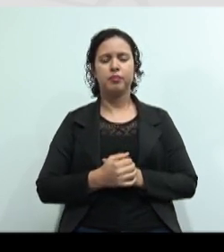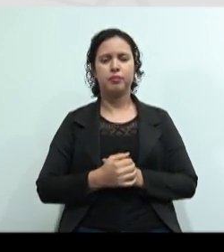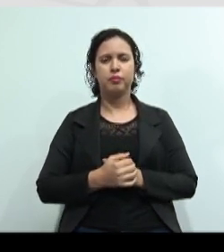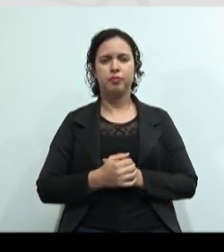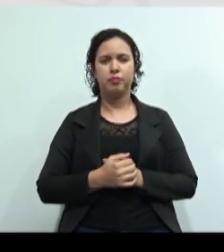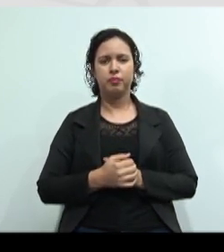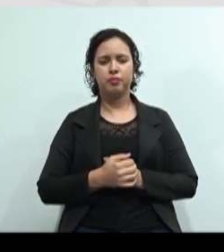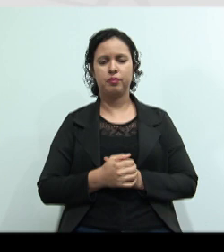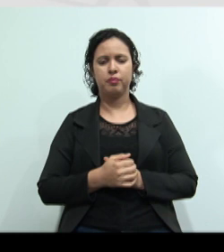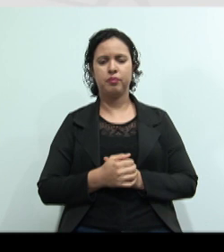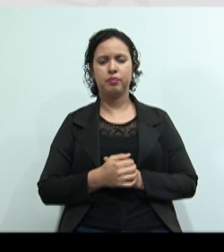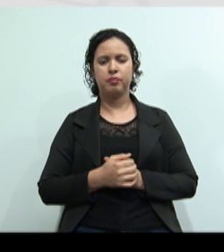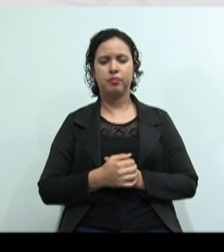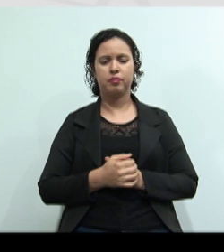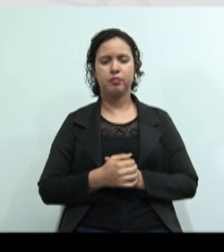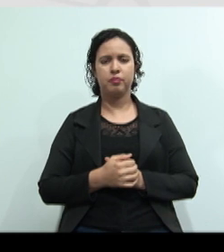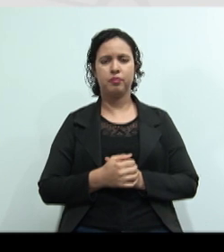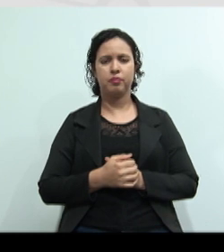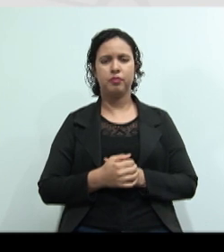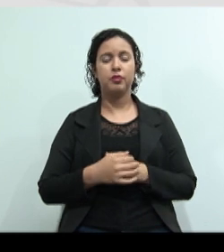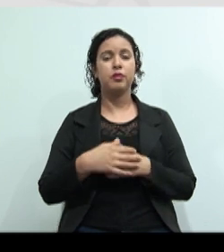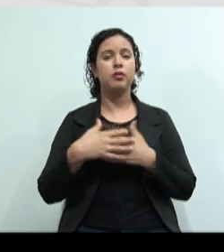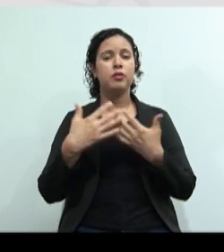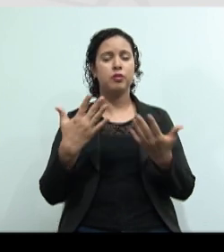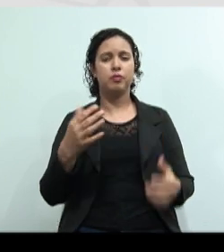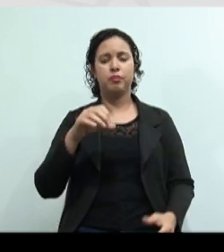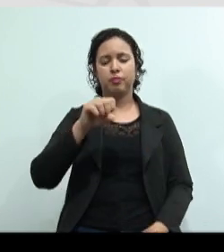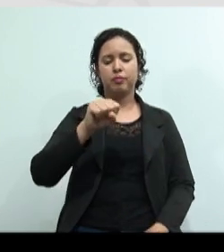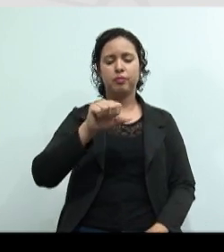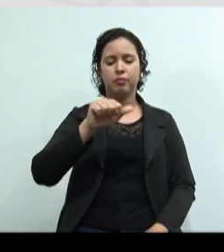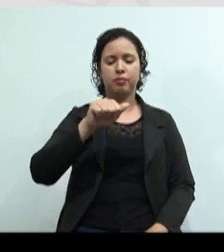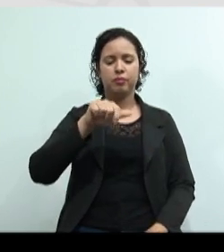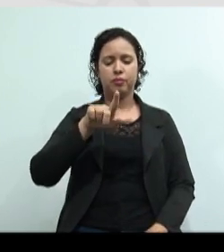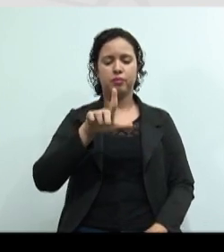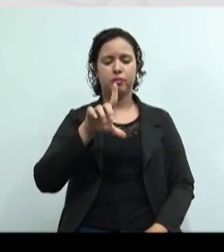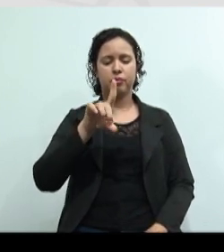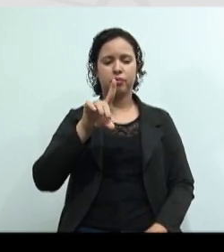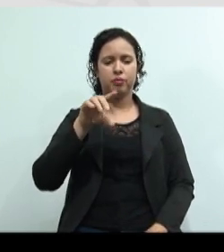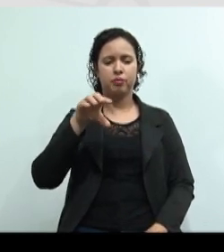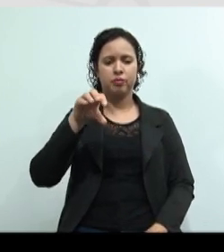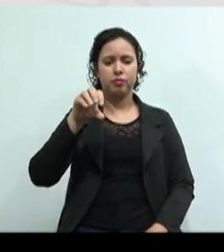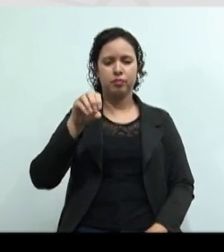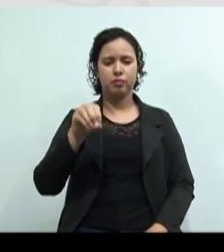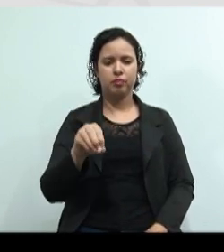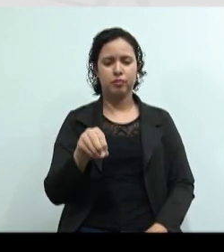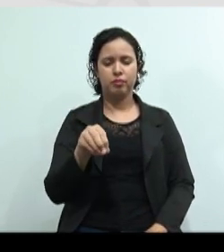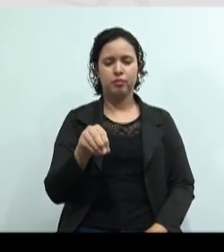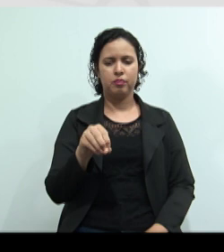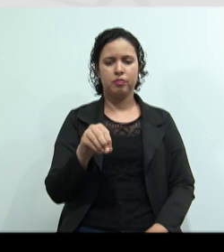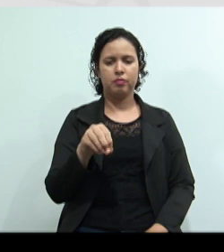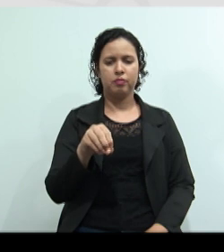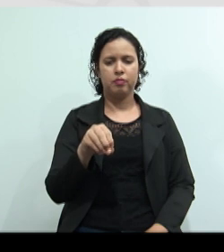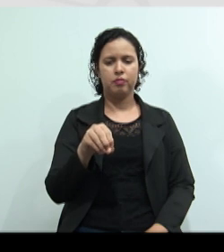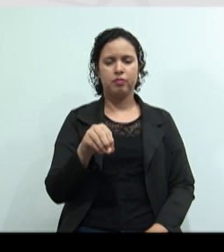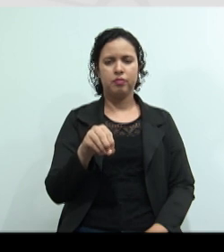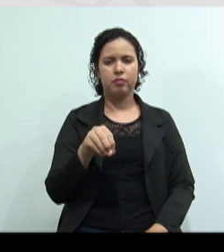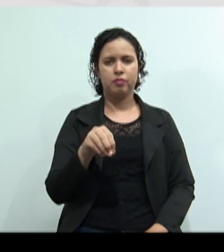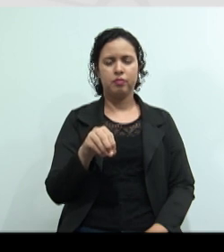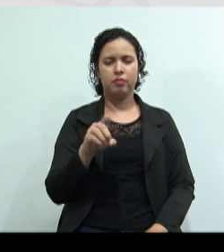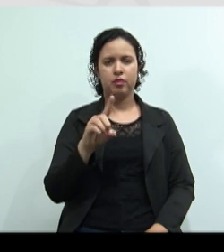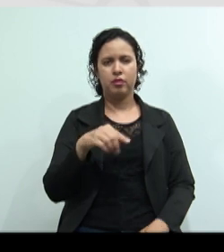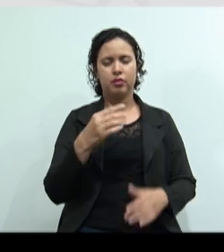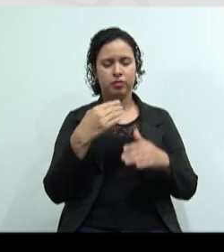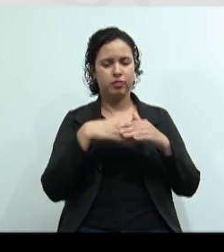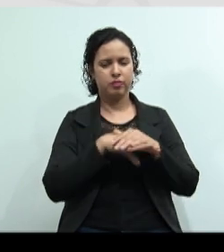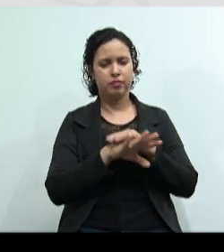200. Então, vamos lá. Qual é o saldo? Esse item aqui, saldo. Qual é o saldo do estoque